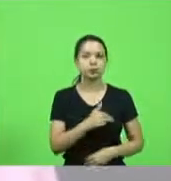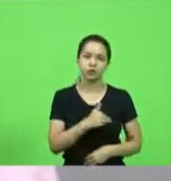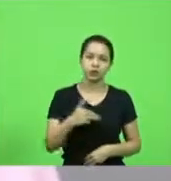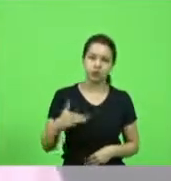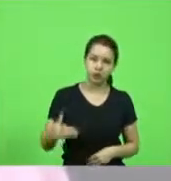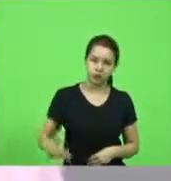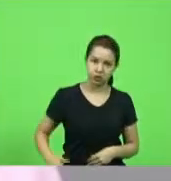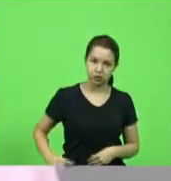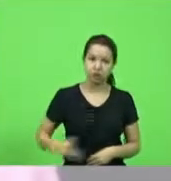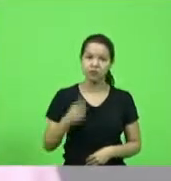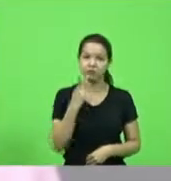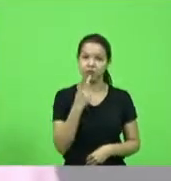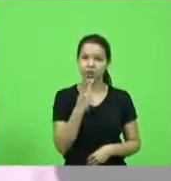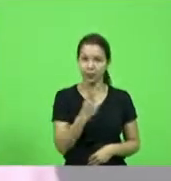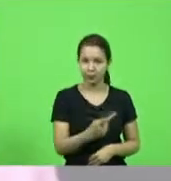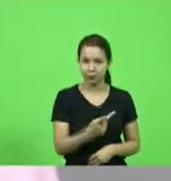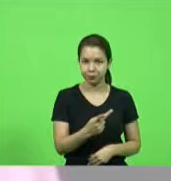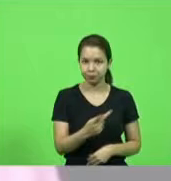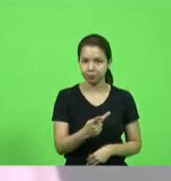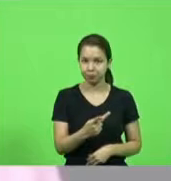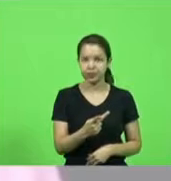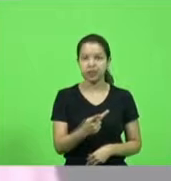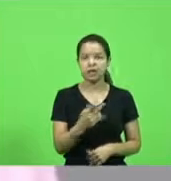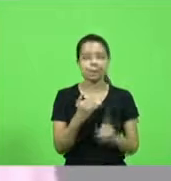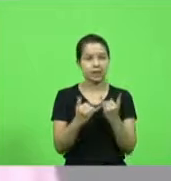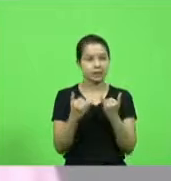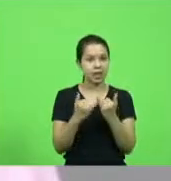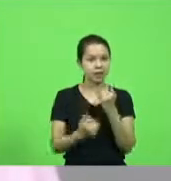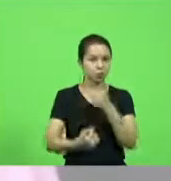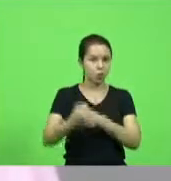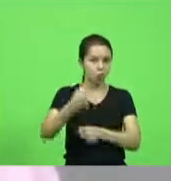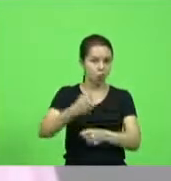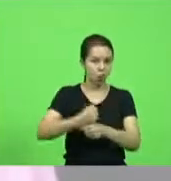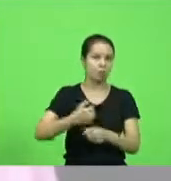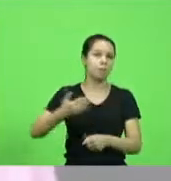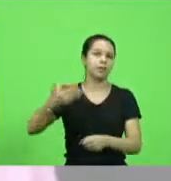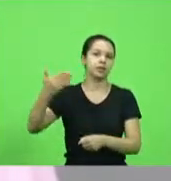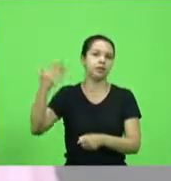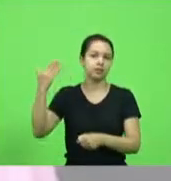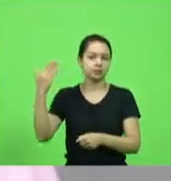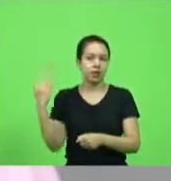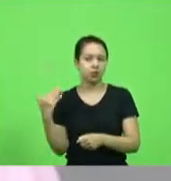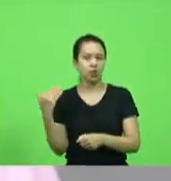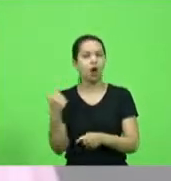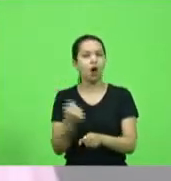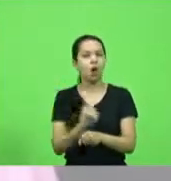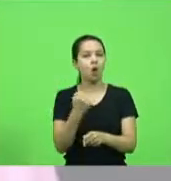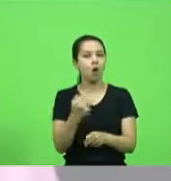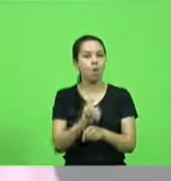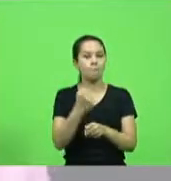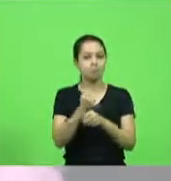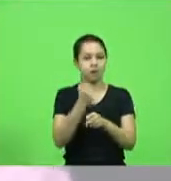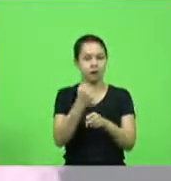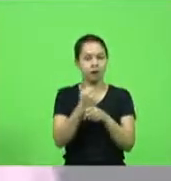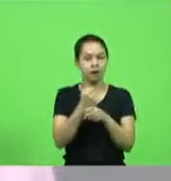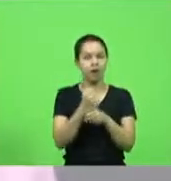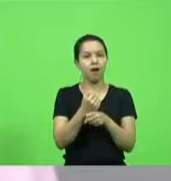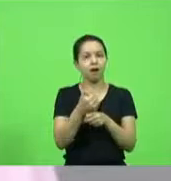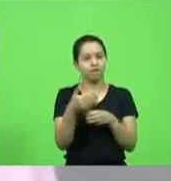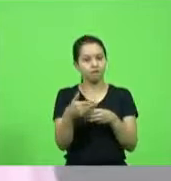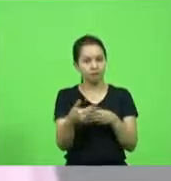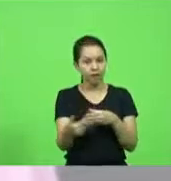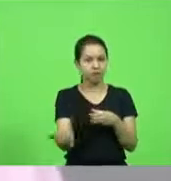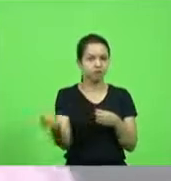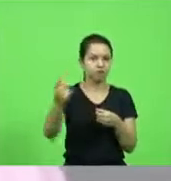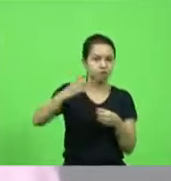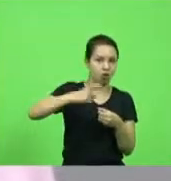disse, na metade do ano passado, que a obra seria